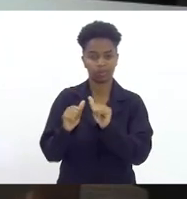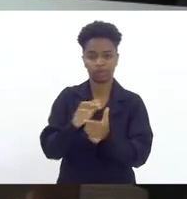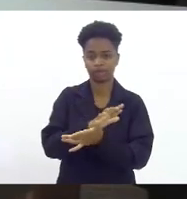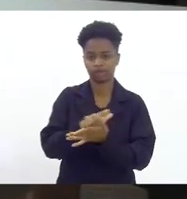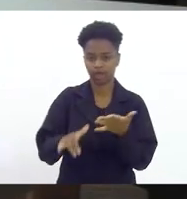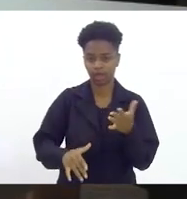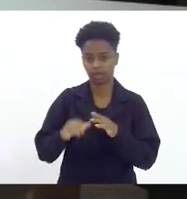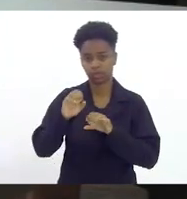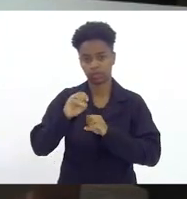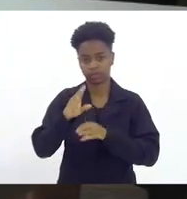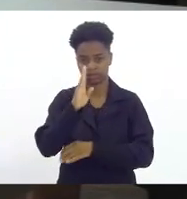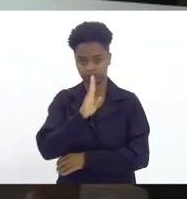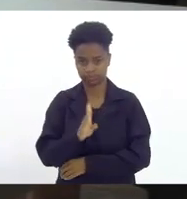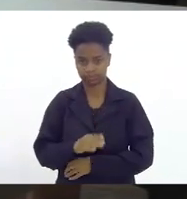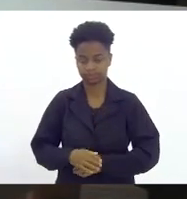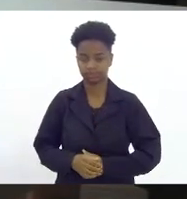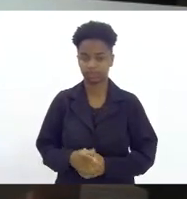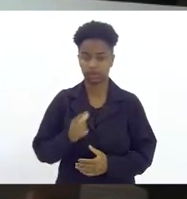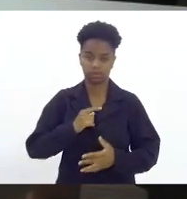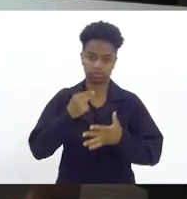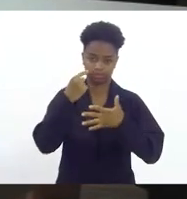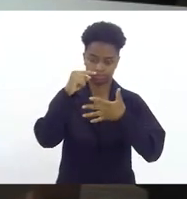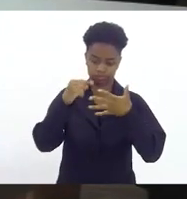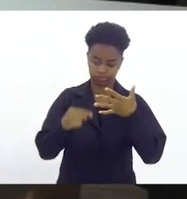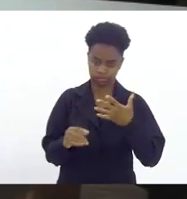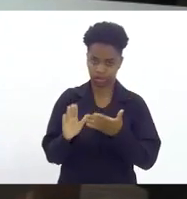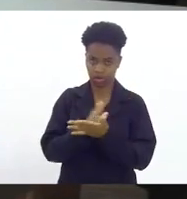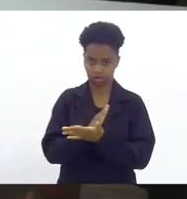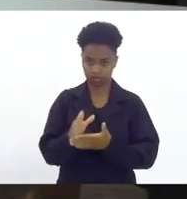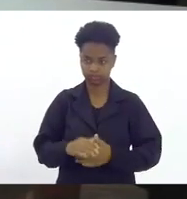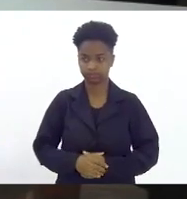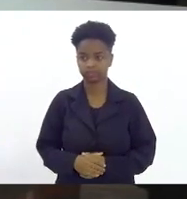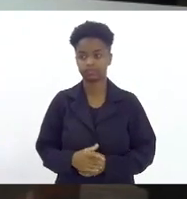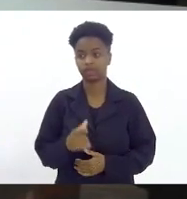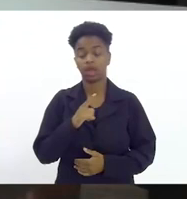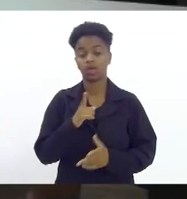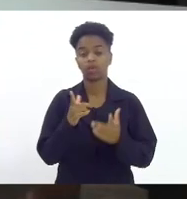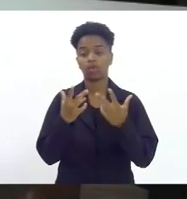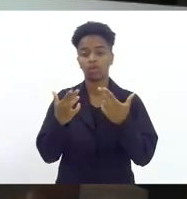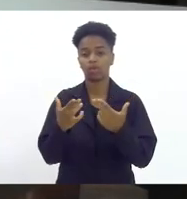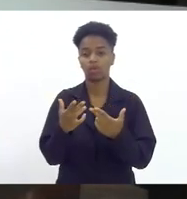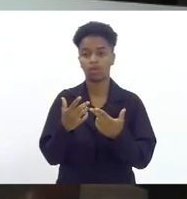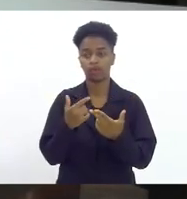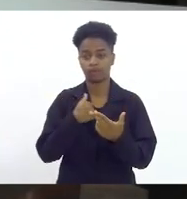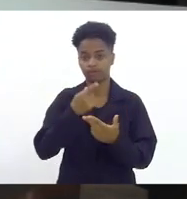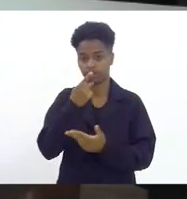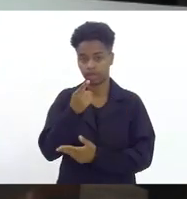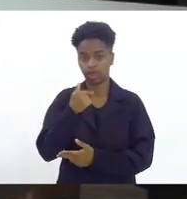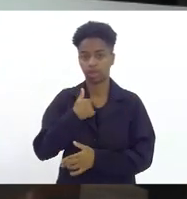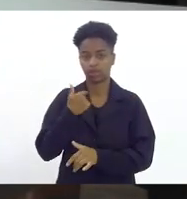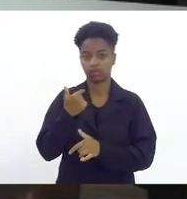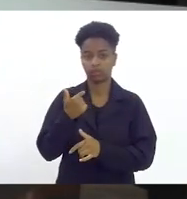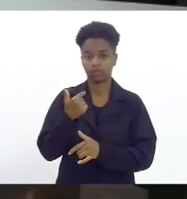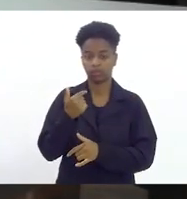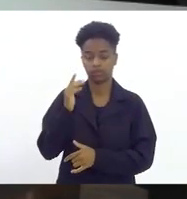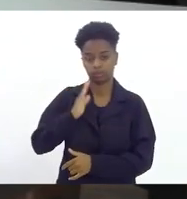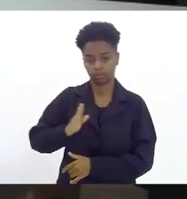eu queria citar algumas delas aqui tá bom nesse ano como eu disse no início da fala sobre tecnológica